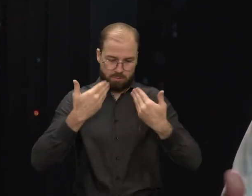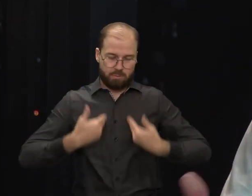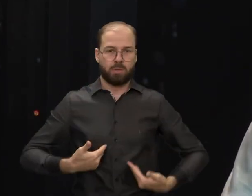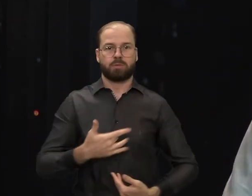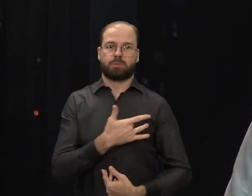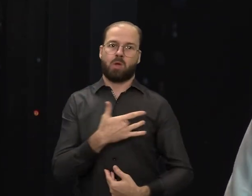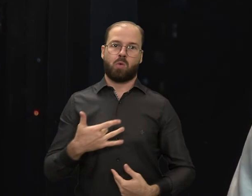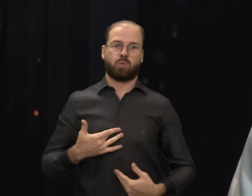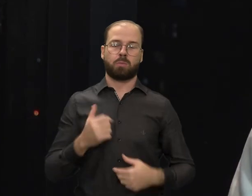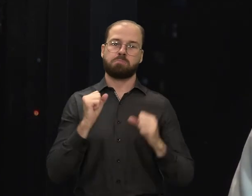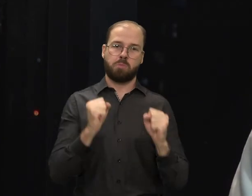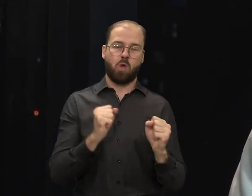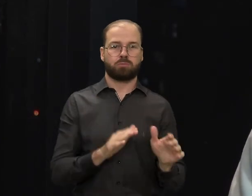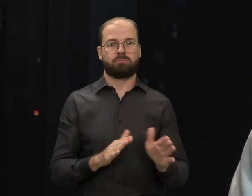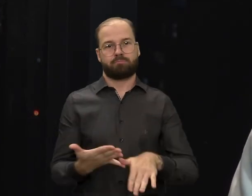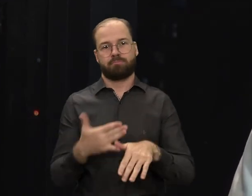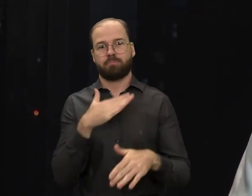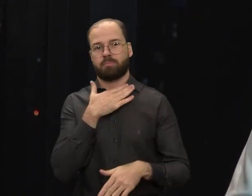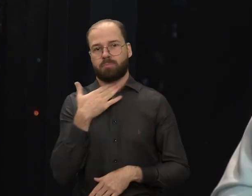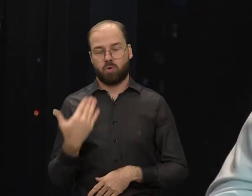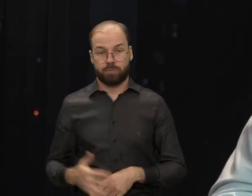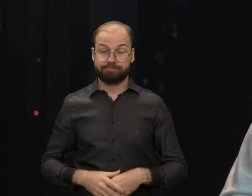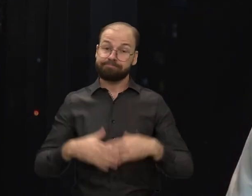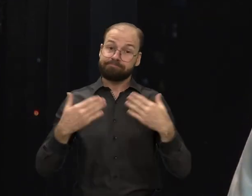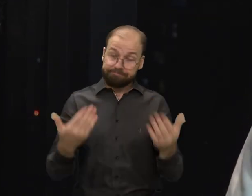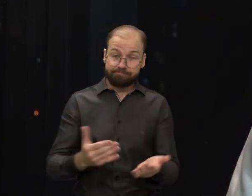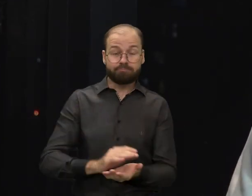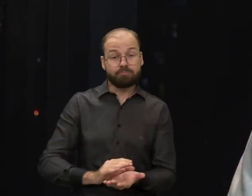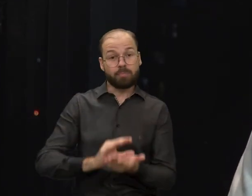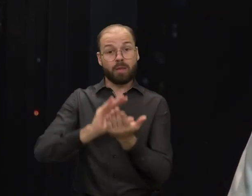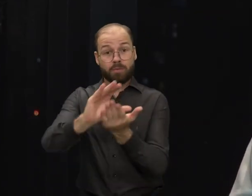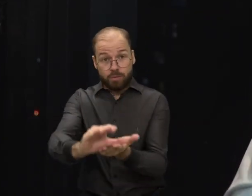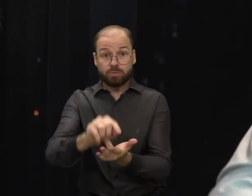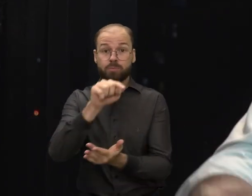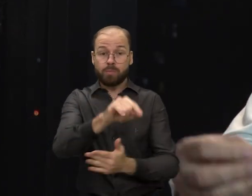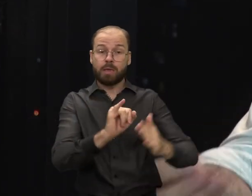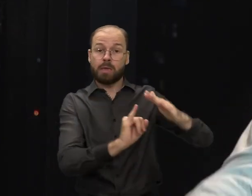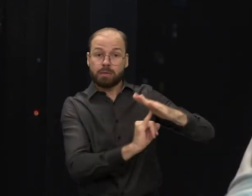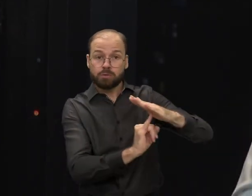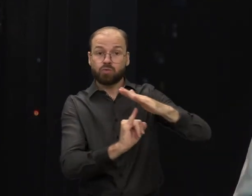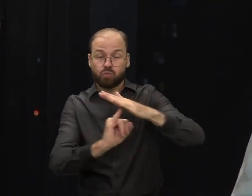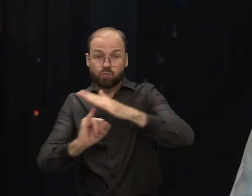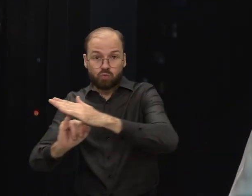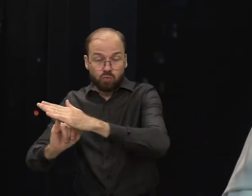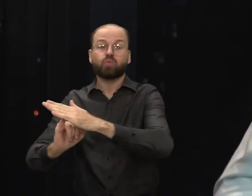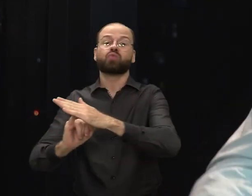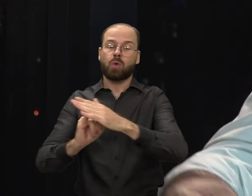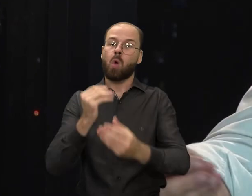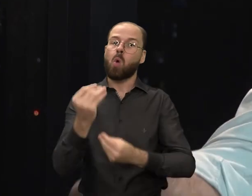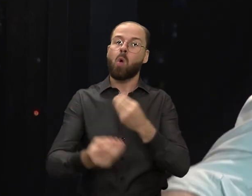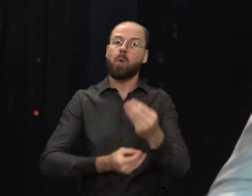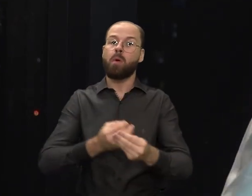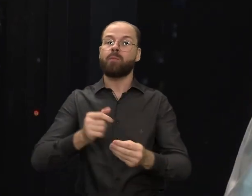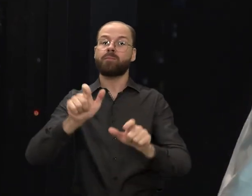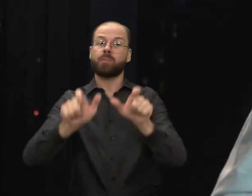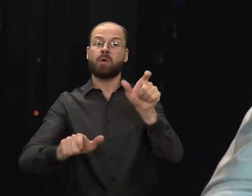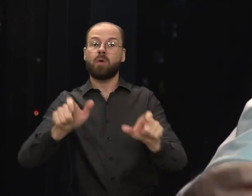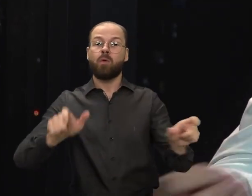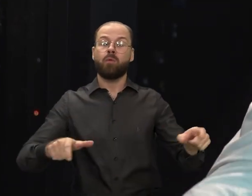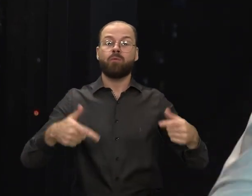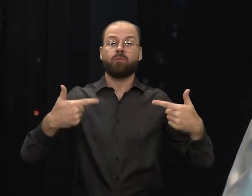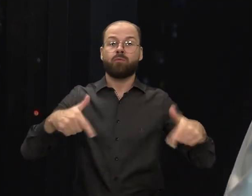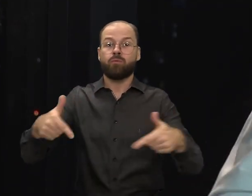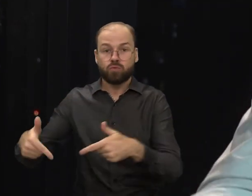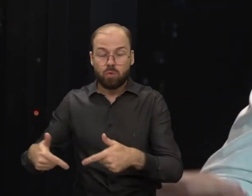esse investimento nas instituições, né, de ter funcionários com condições,